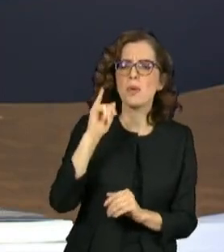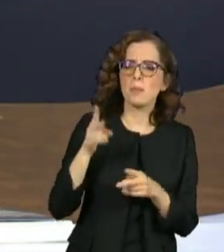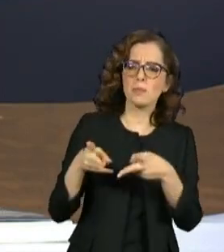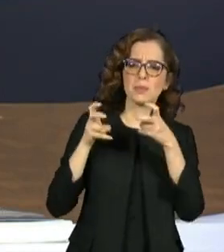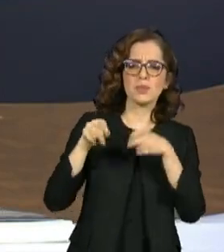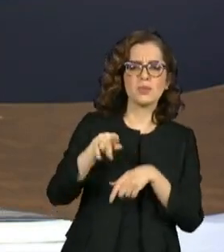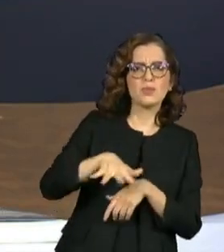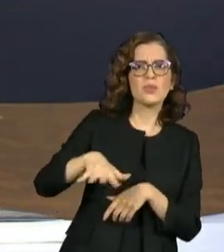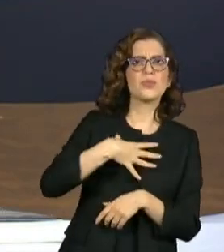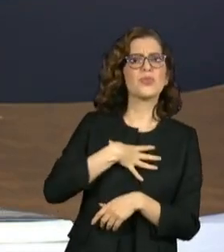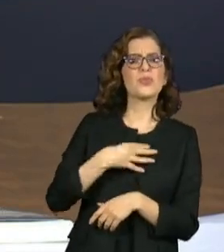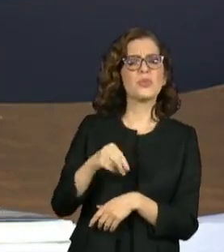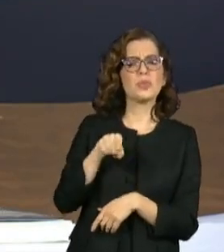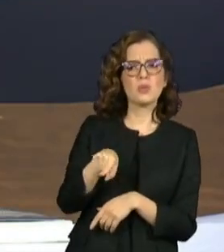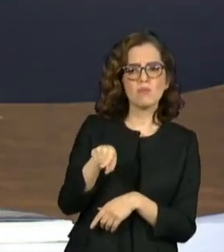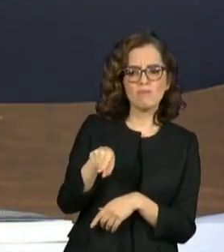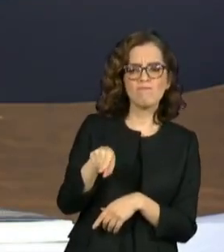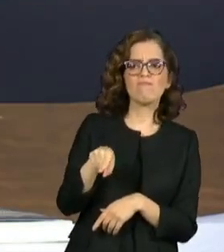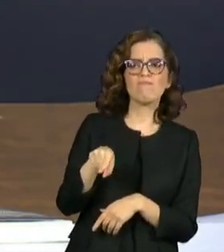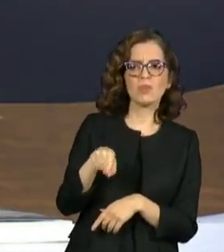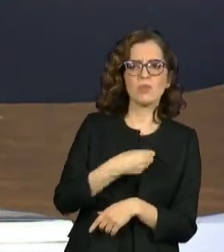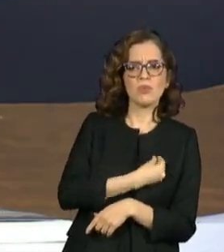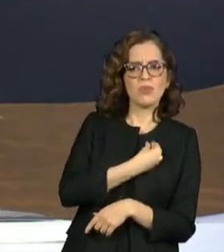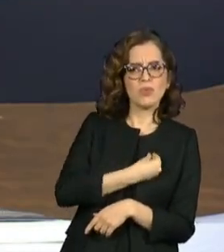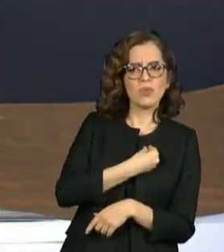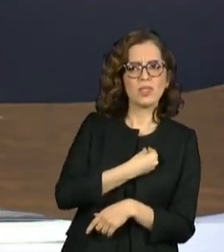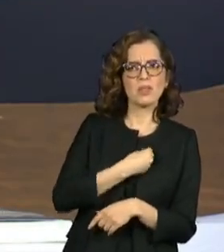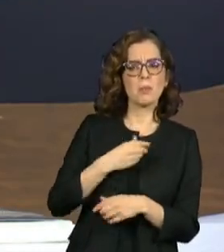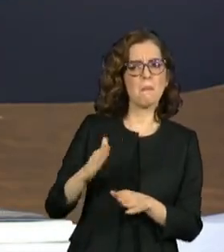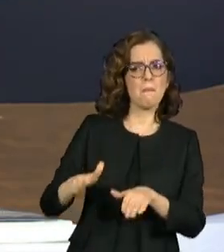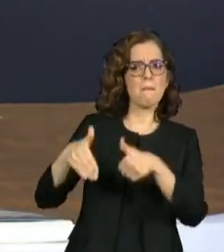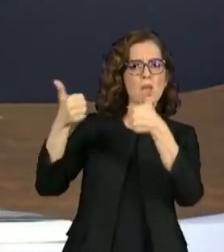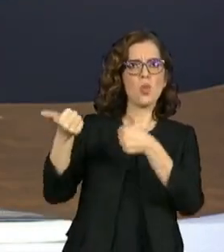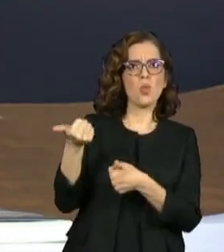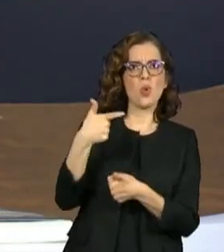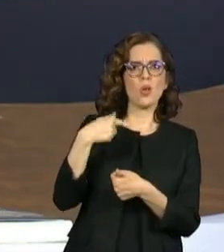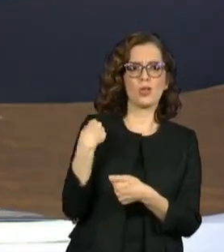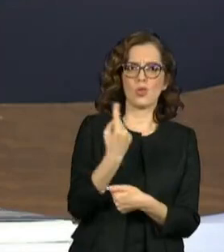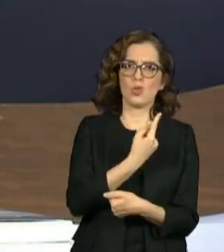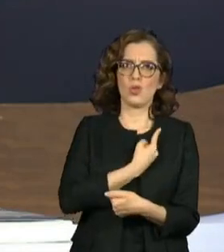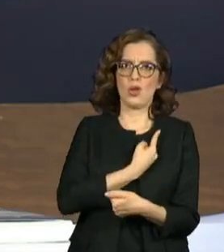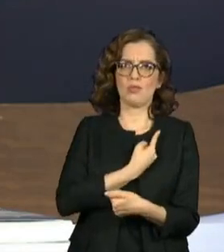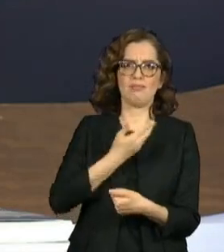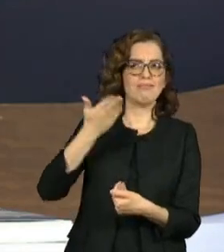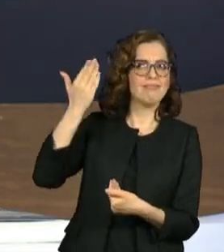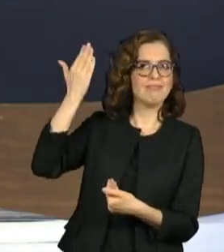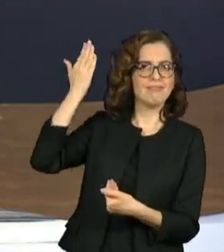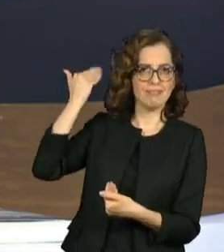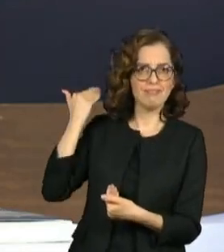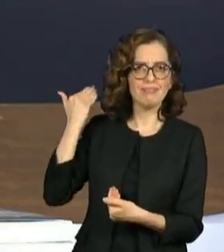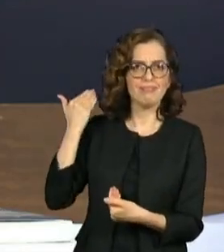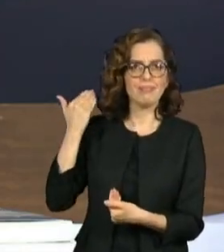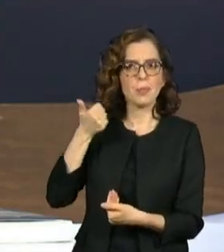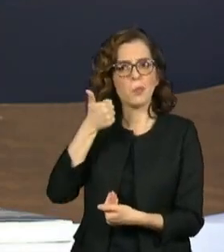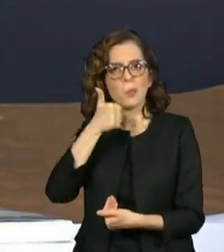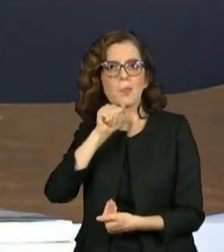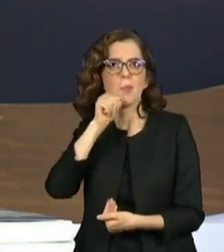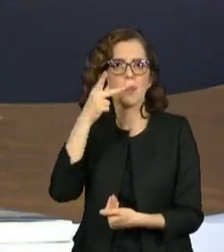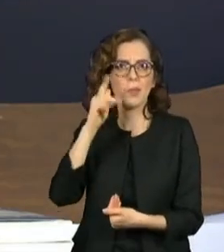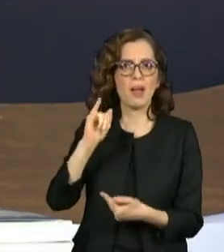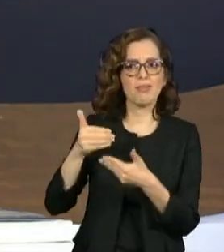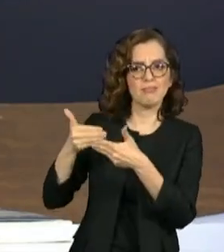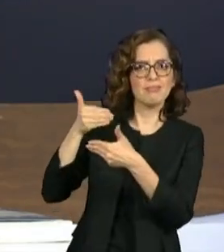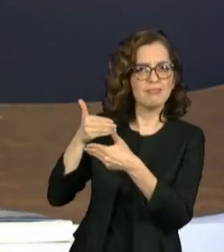vida menos abastada e de menos progresso que a deles próprios. Isso é inédito aí na